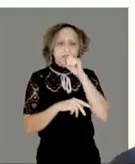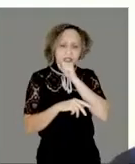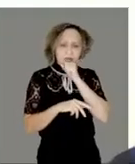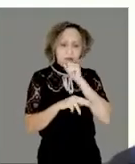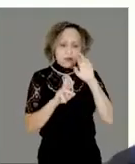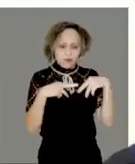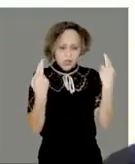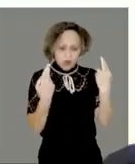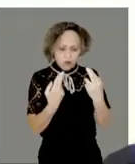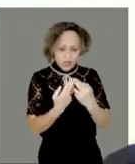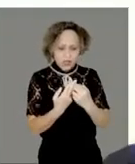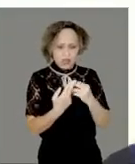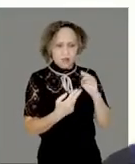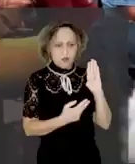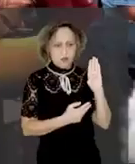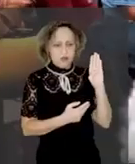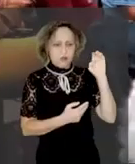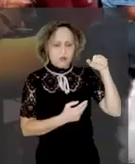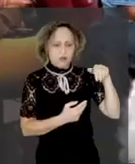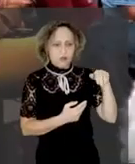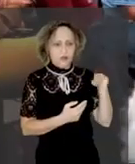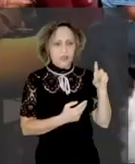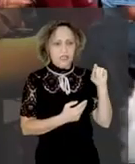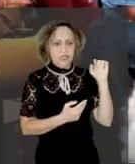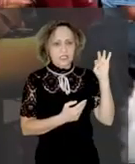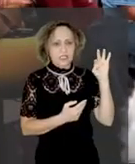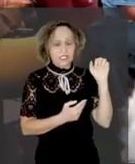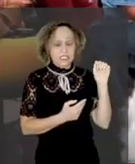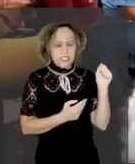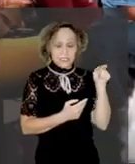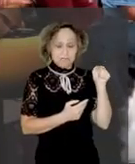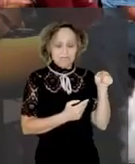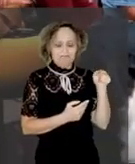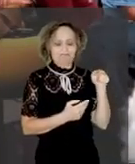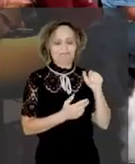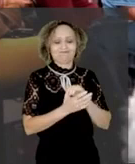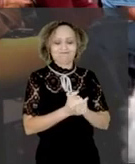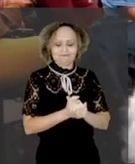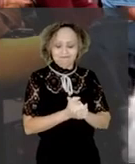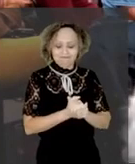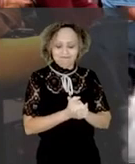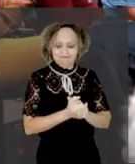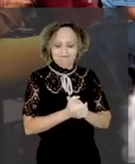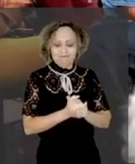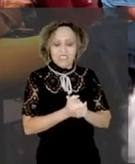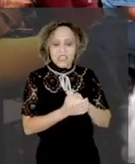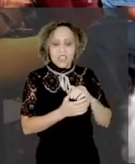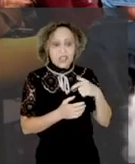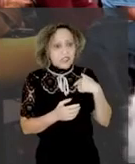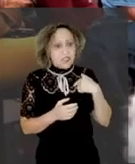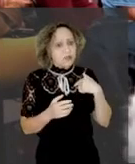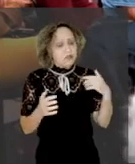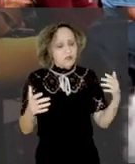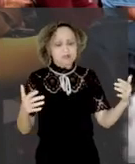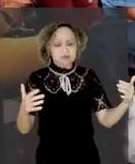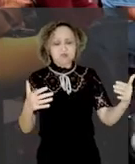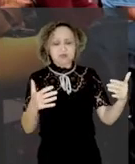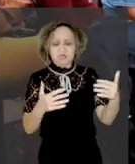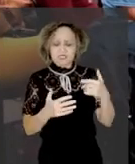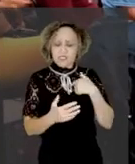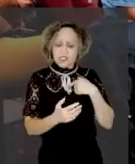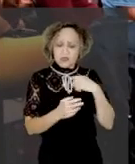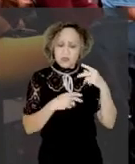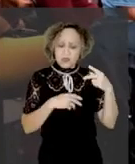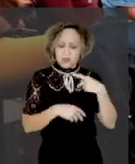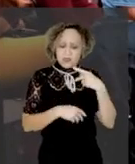de que os evangélicos não são inferiores a ninguém de nenhuma outra religião. Os evangélicos são